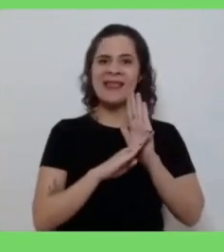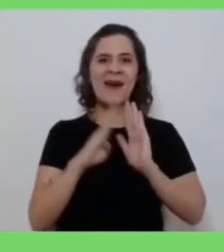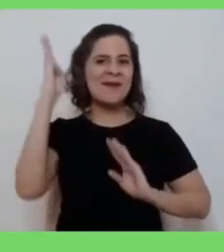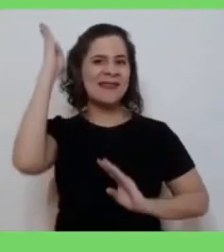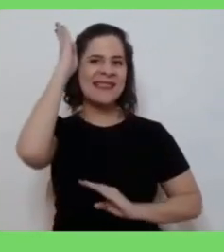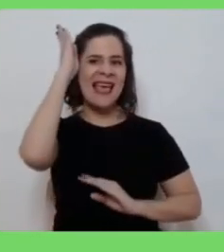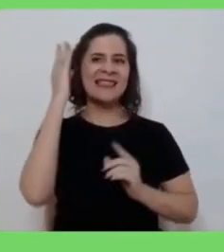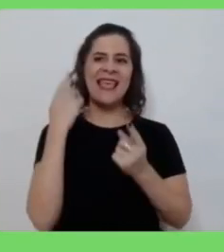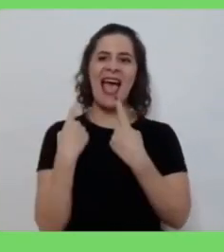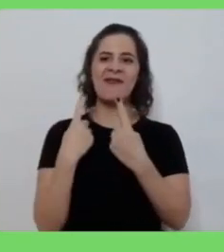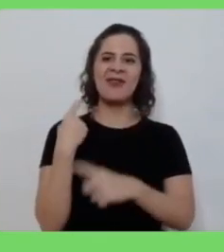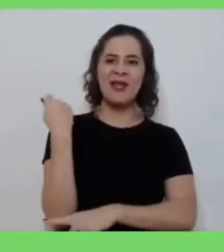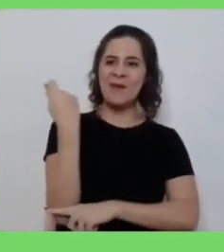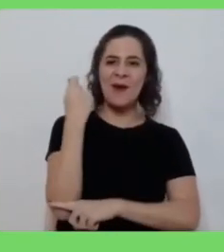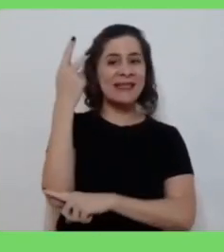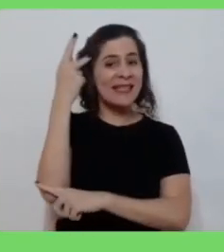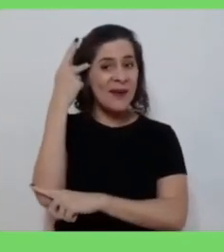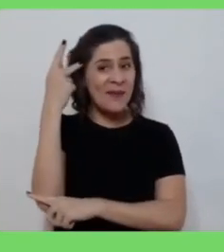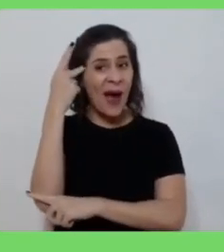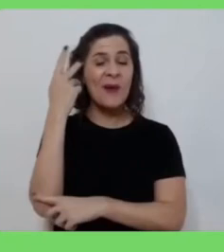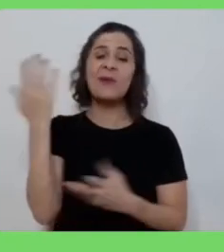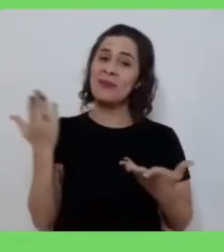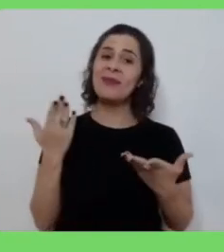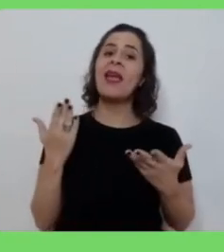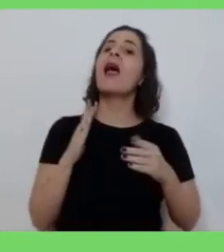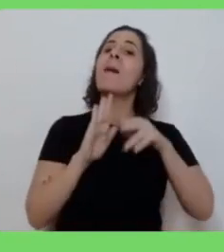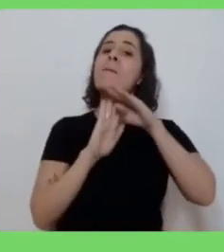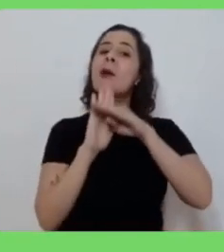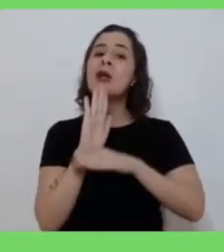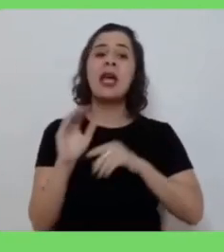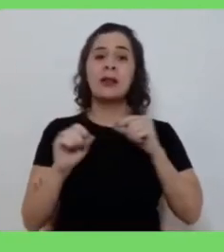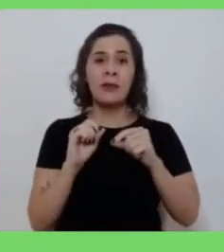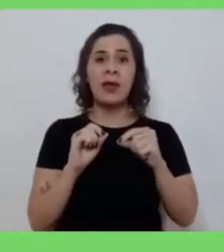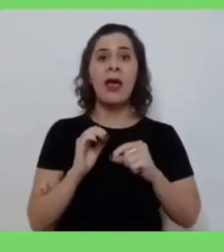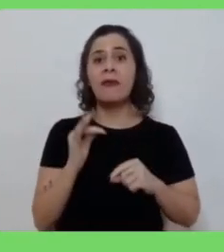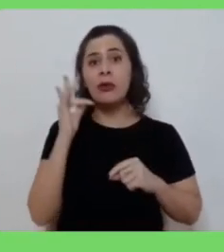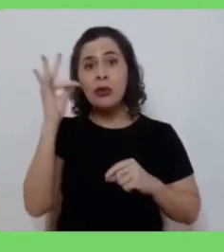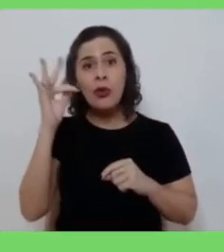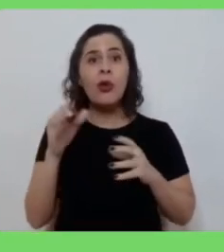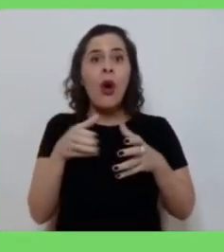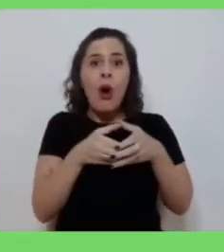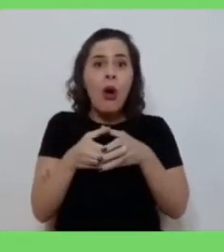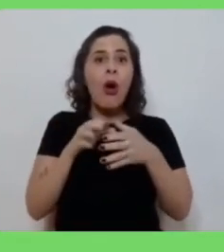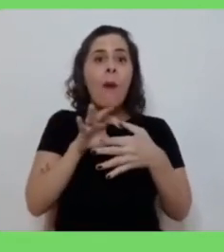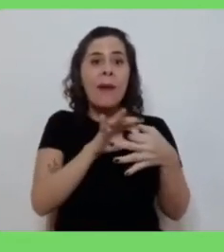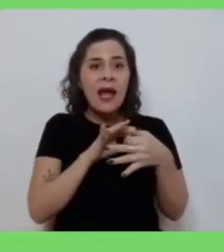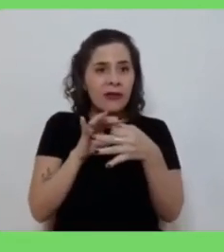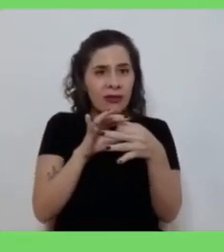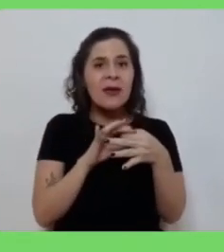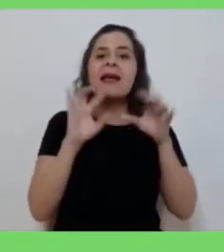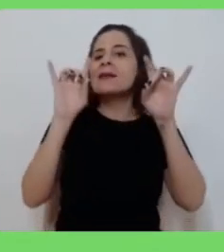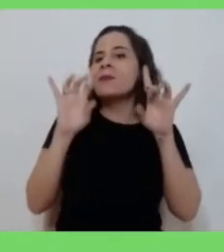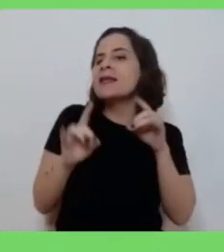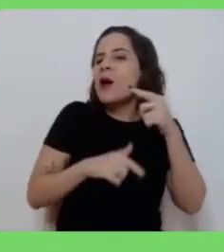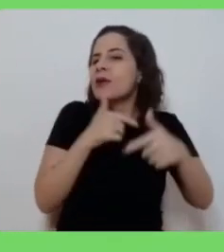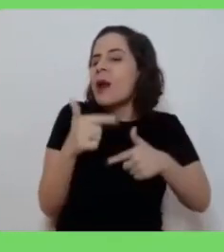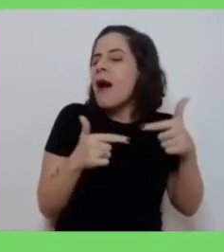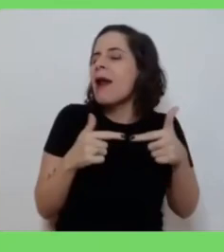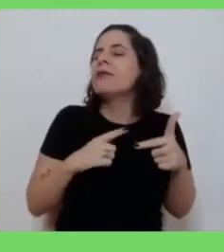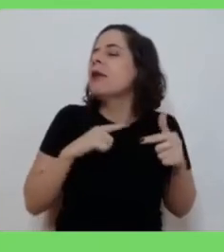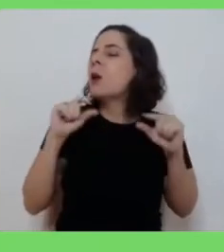Avenida Paulista dentro do projeto futura cooperativa especial trabalho que trará tá trazendo discussões e